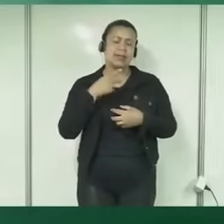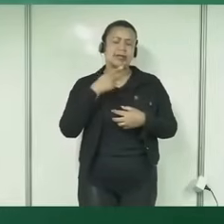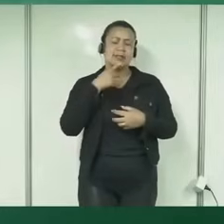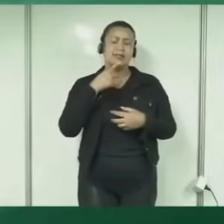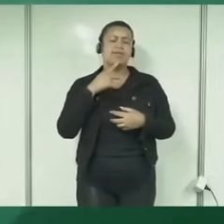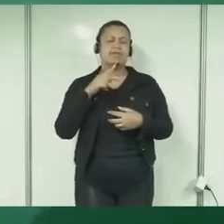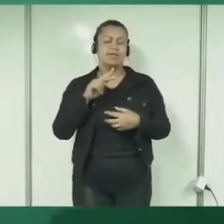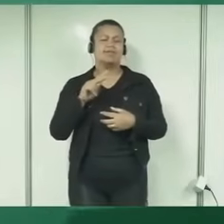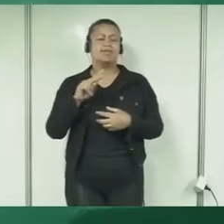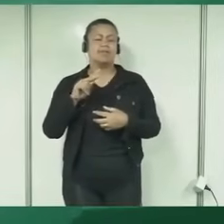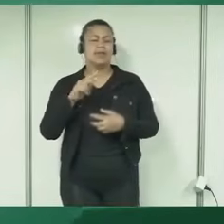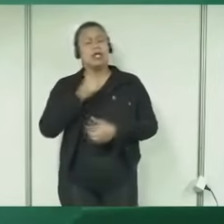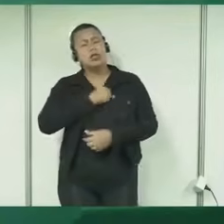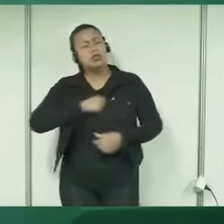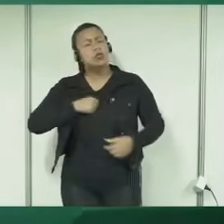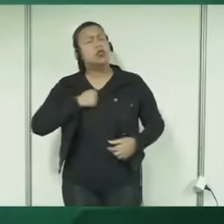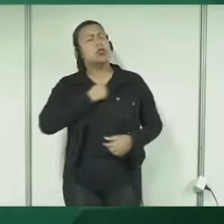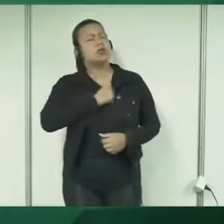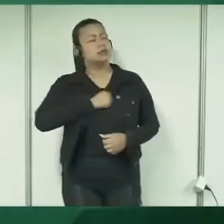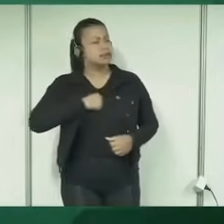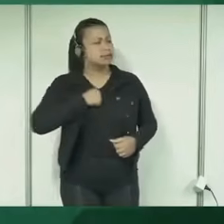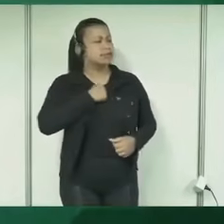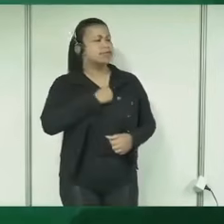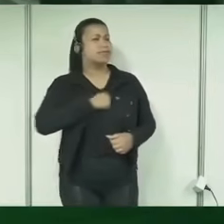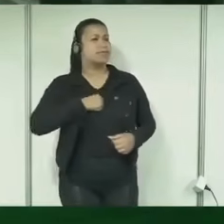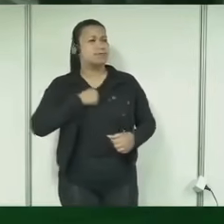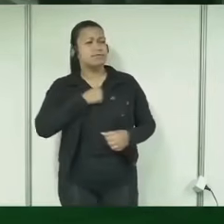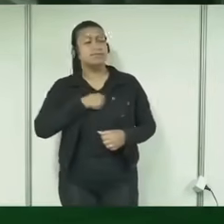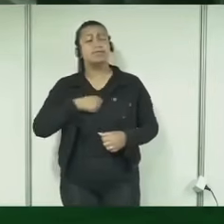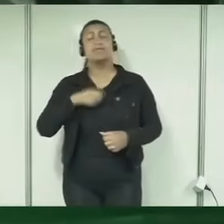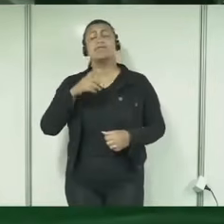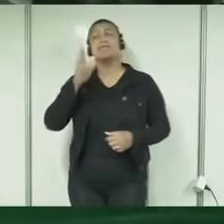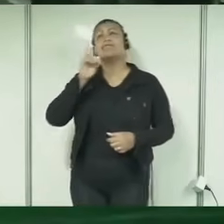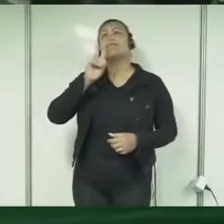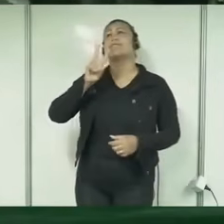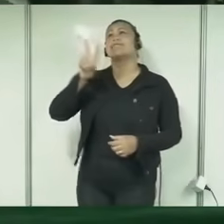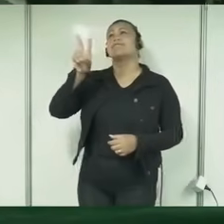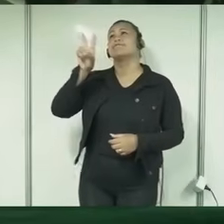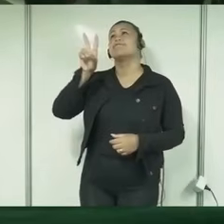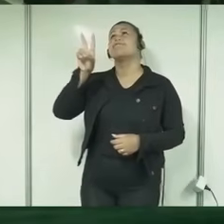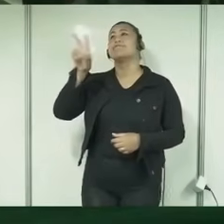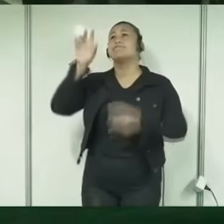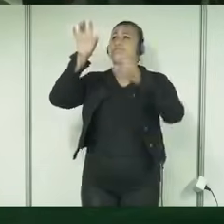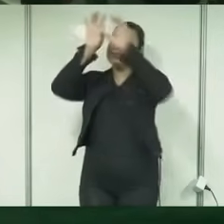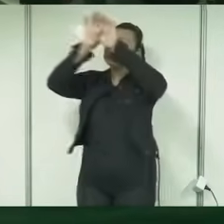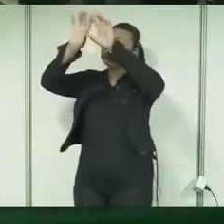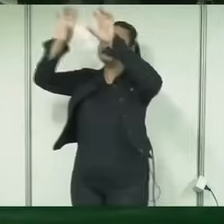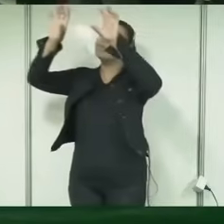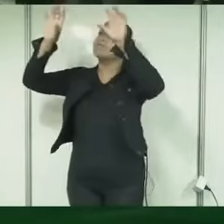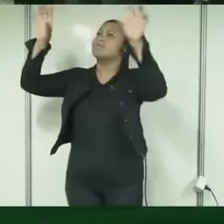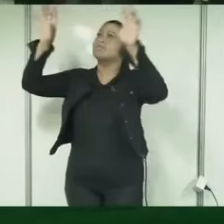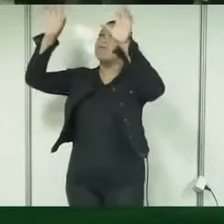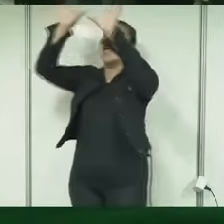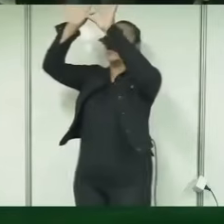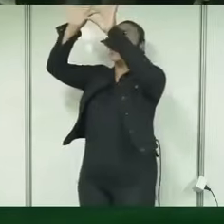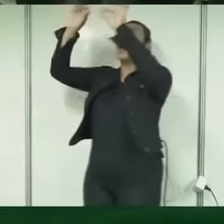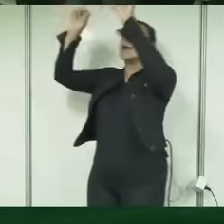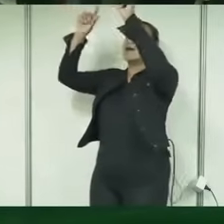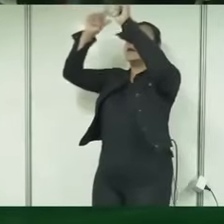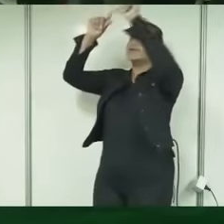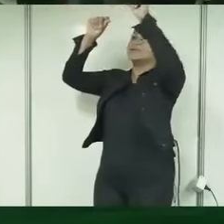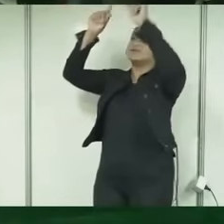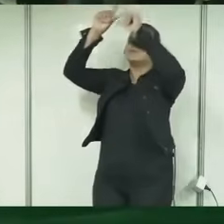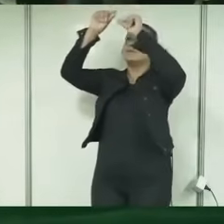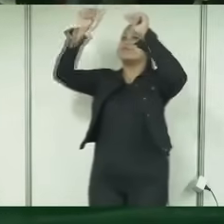Quando bater a saudade, olha aqui pra cima, sabe lá no céu aquela estrelinha que